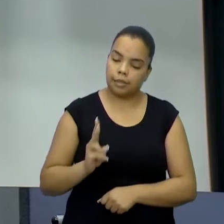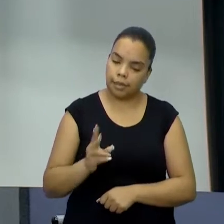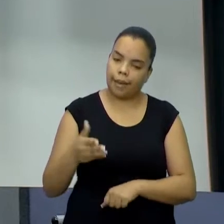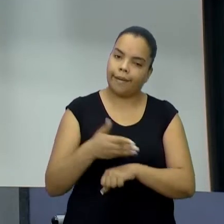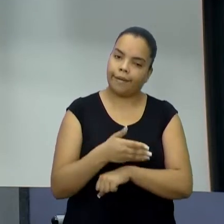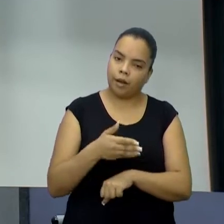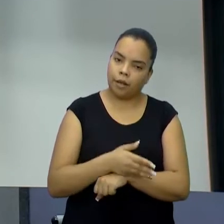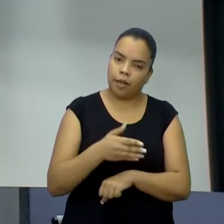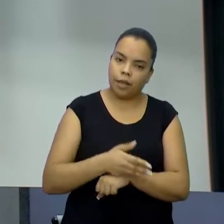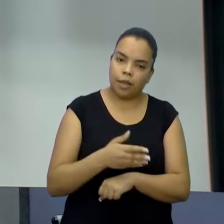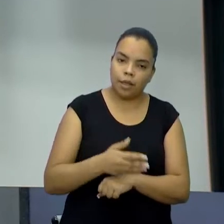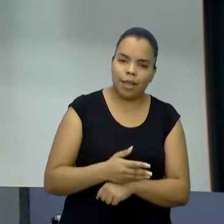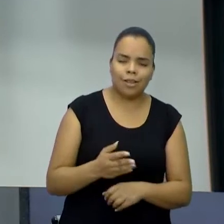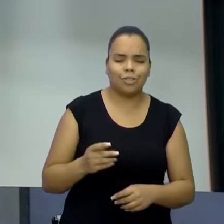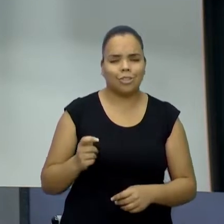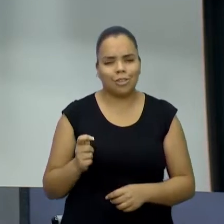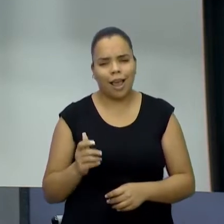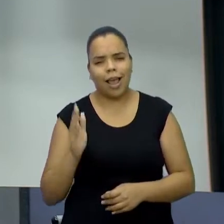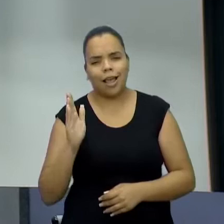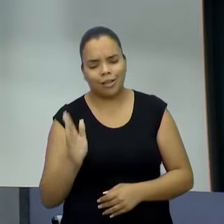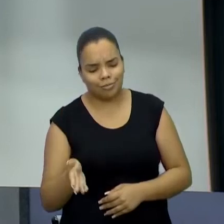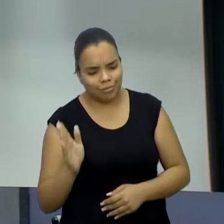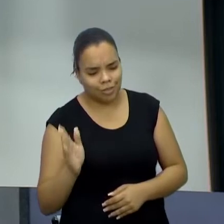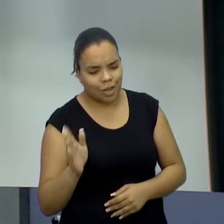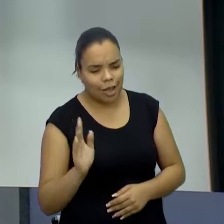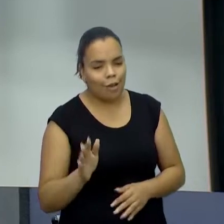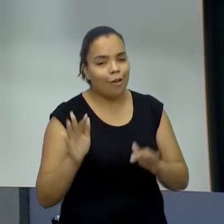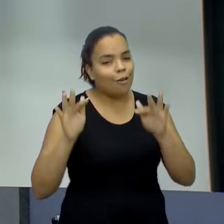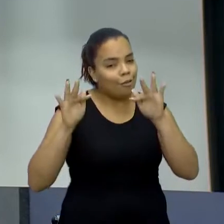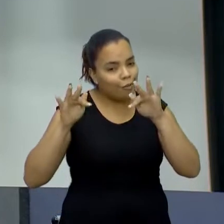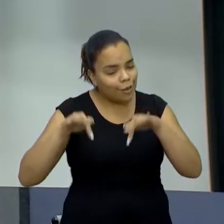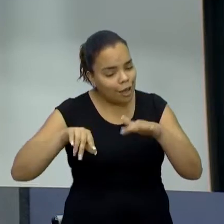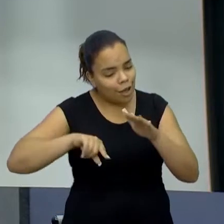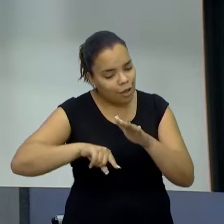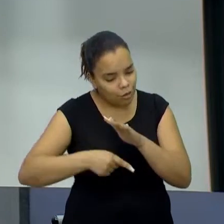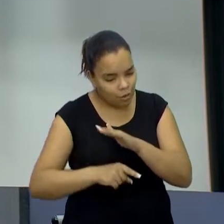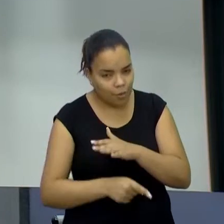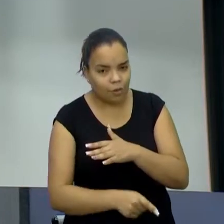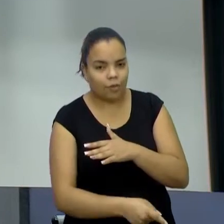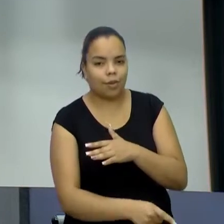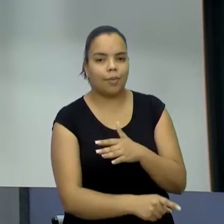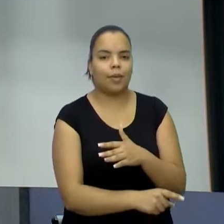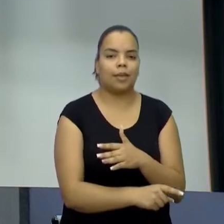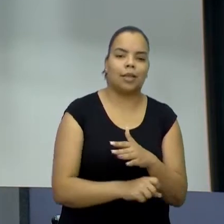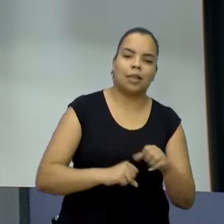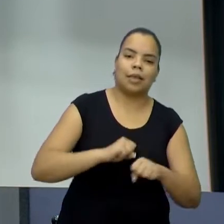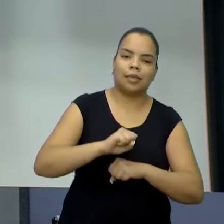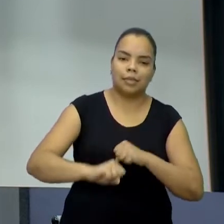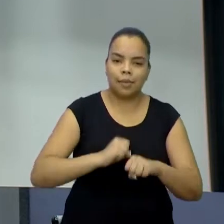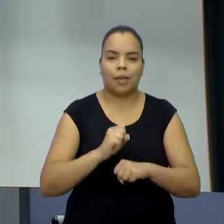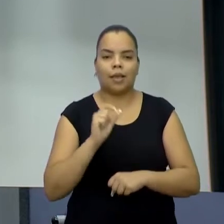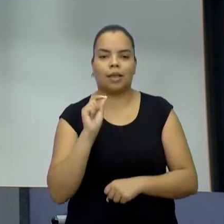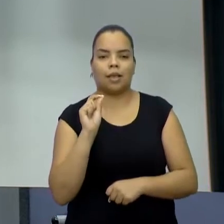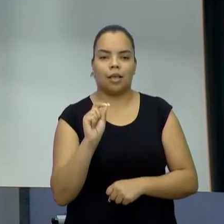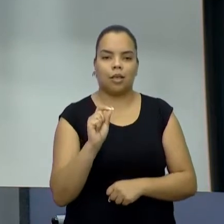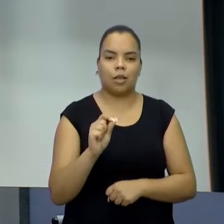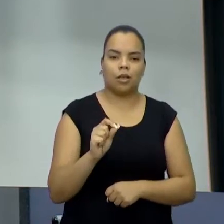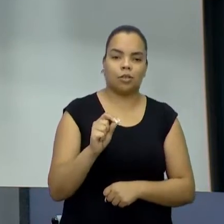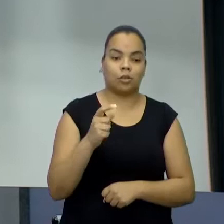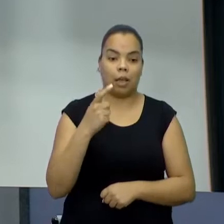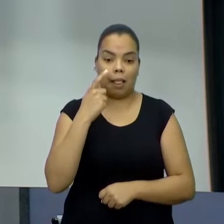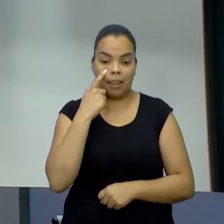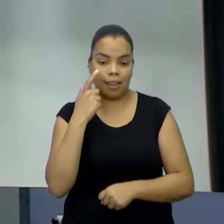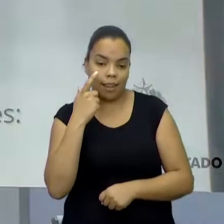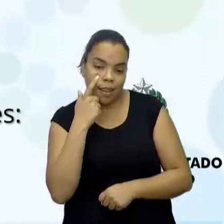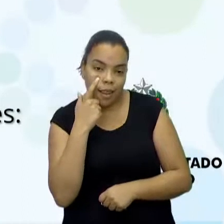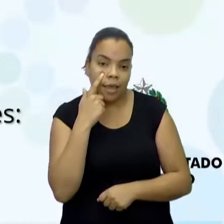para as aulas finais do nosso aprofundamento deste semestre, o nosso Se Liga na